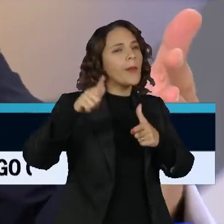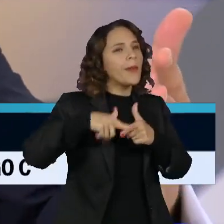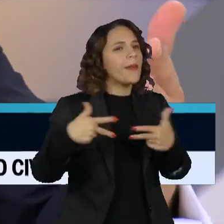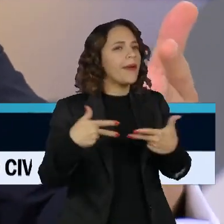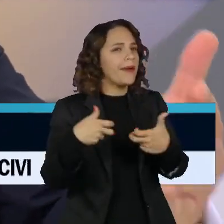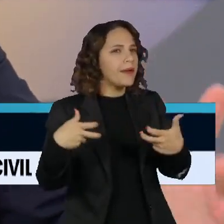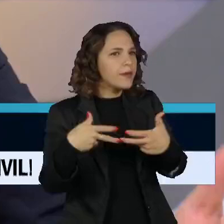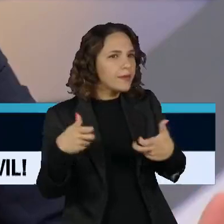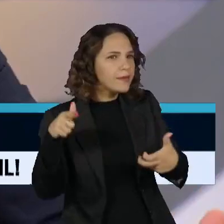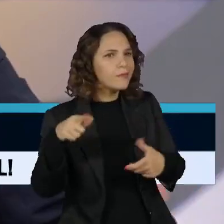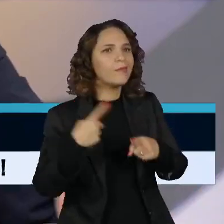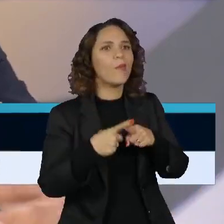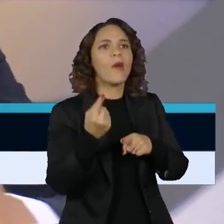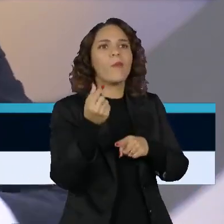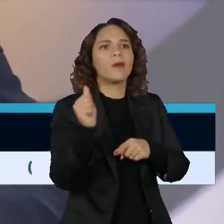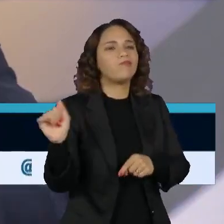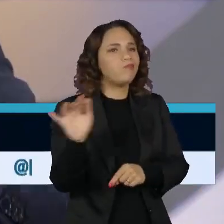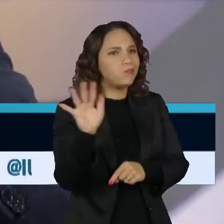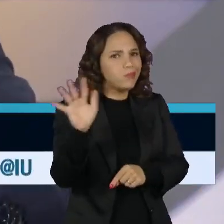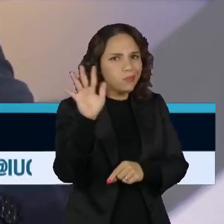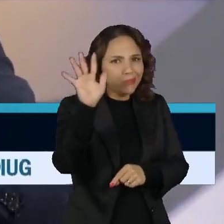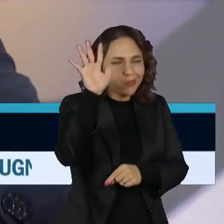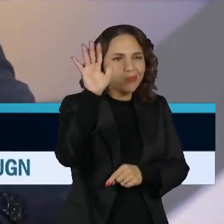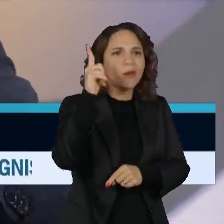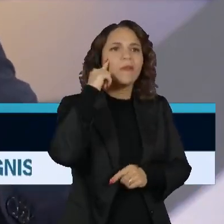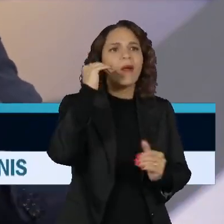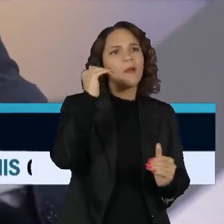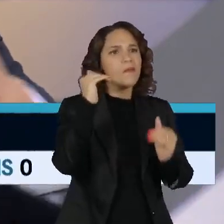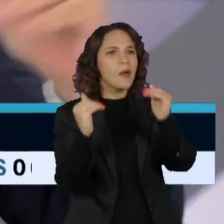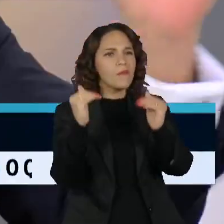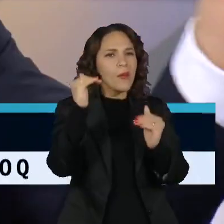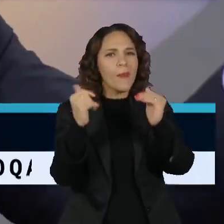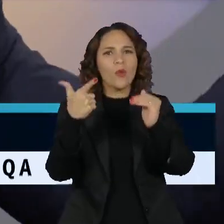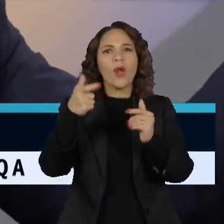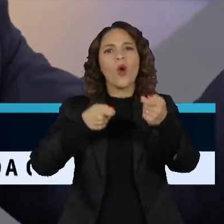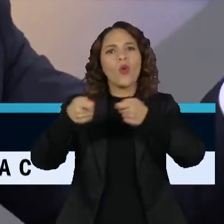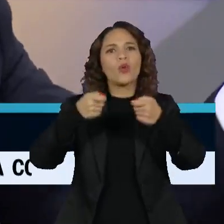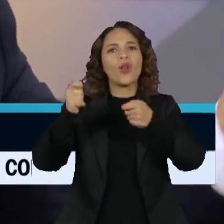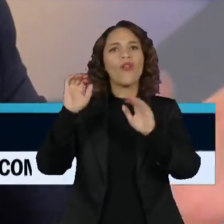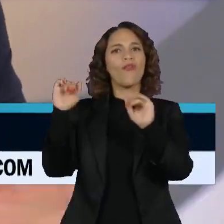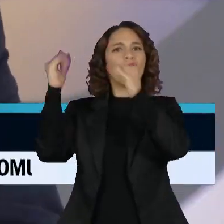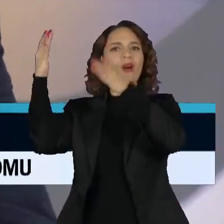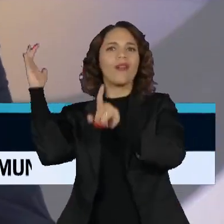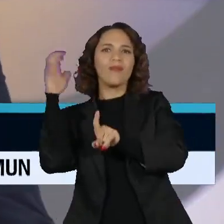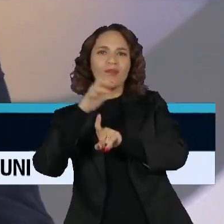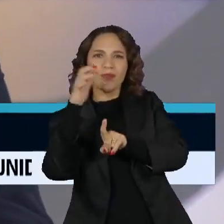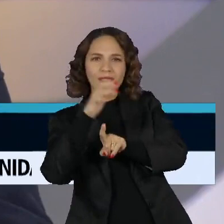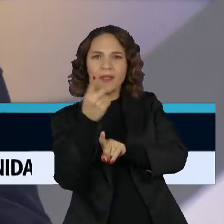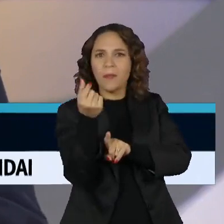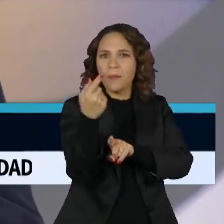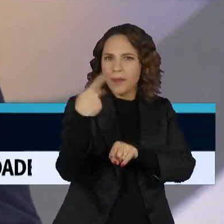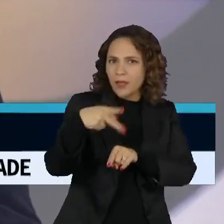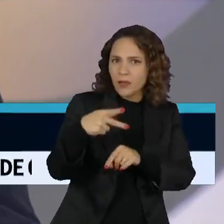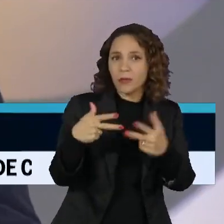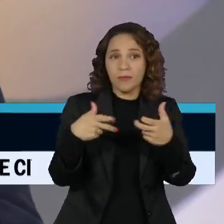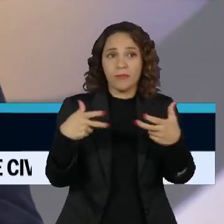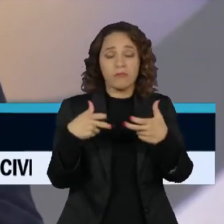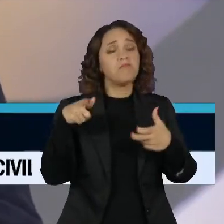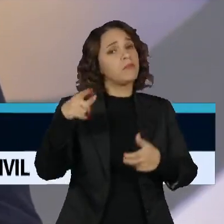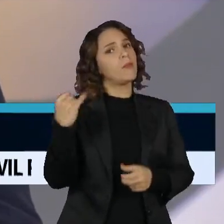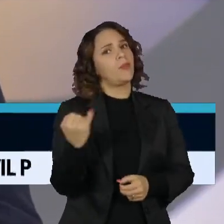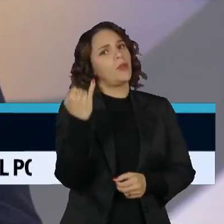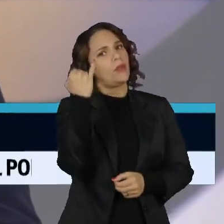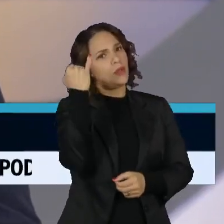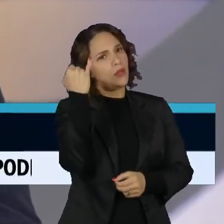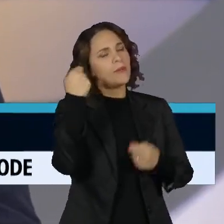aumentos de preço, a questão de preços, dessa questão do preço internacional e assim por diante. Então, ela é fundamental e